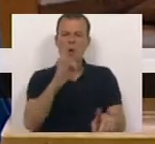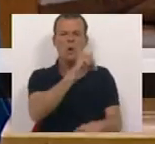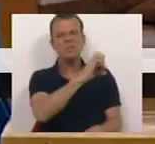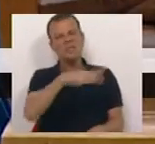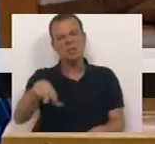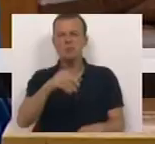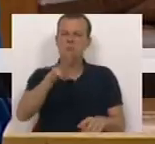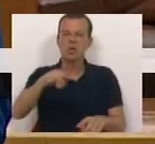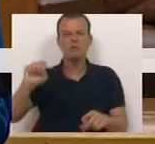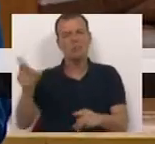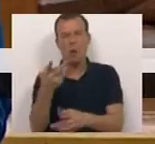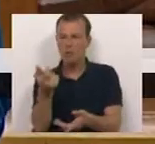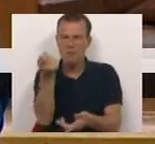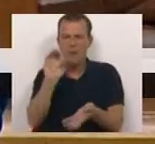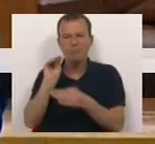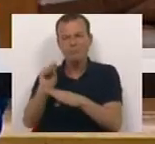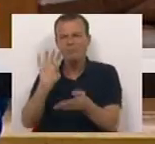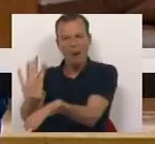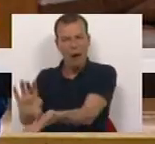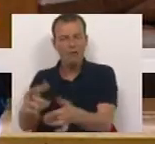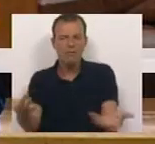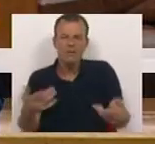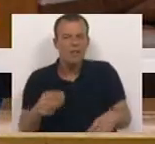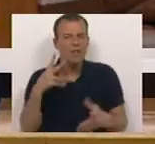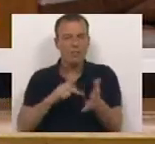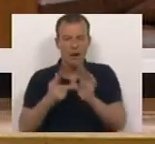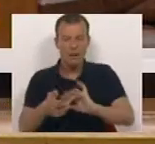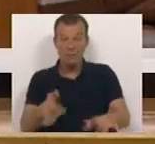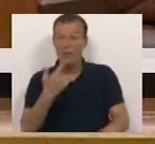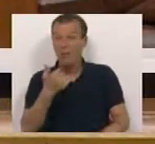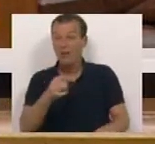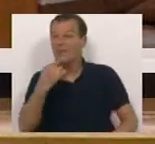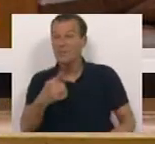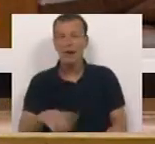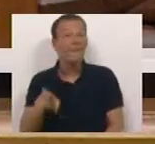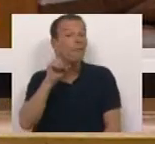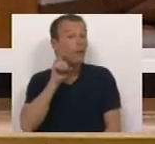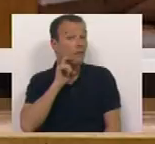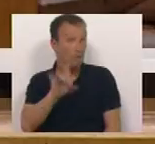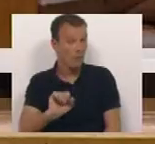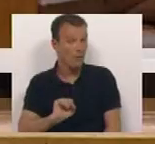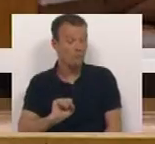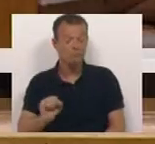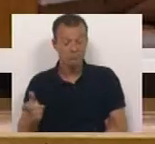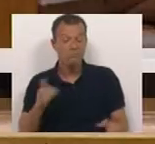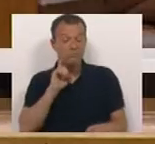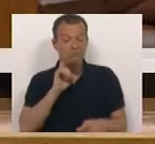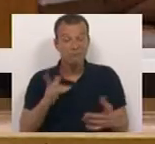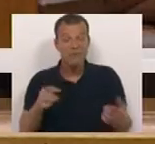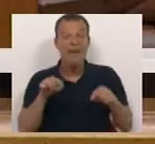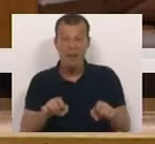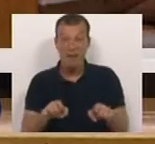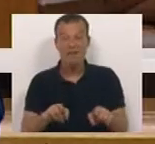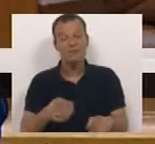de euros em capital do banco. E ainda que tecnicamente se não possa chamar garantia, em termos de substância, é de